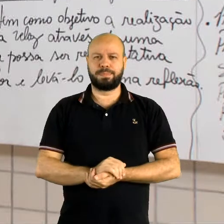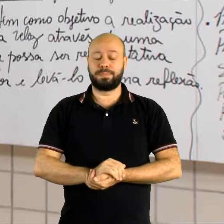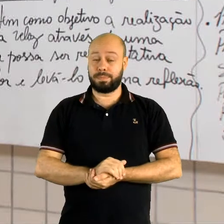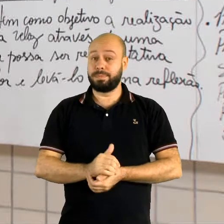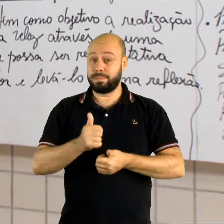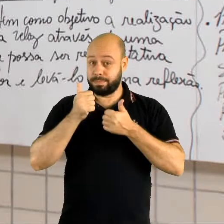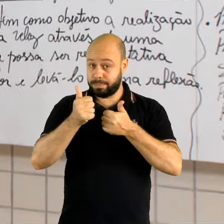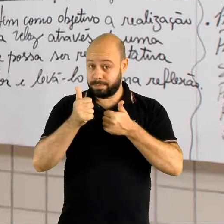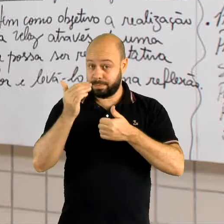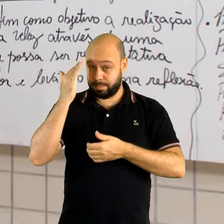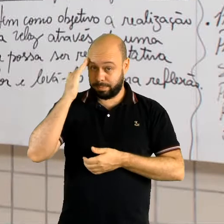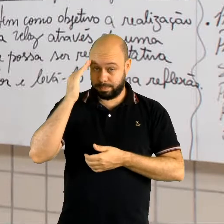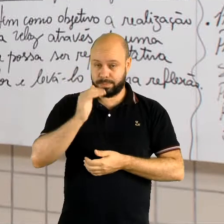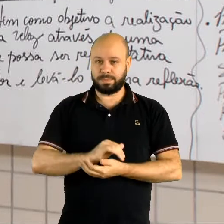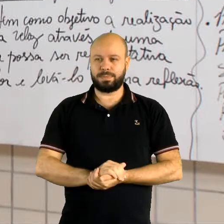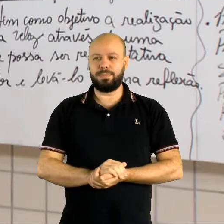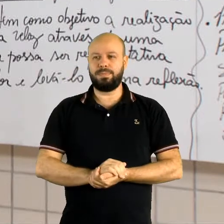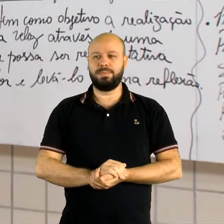Entendido?